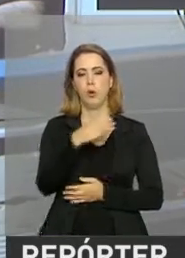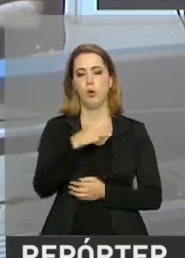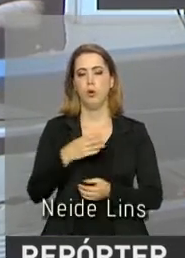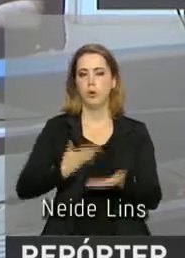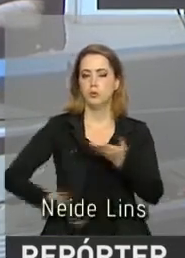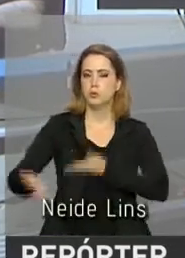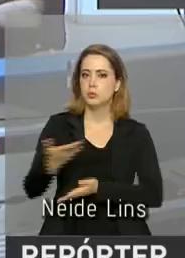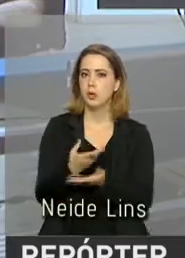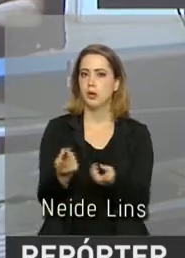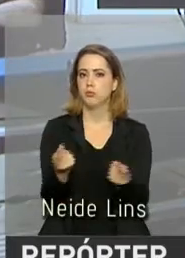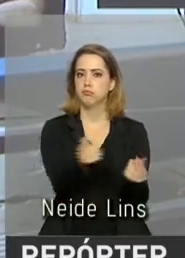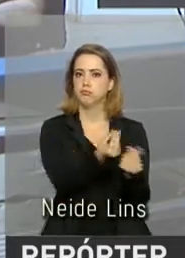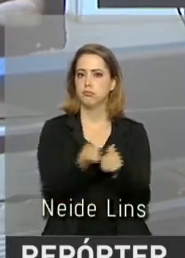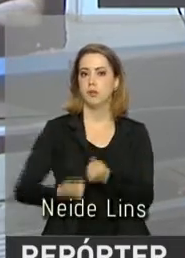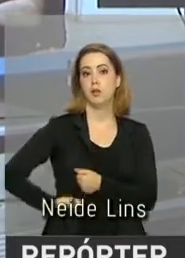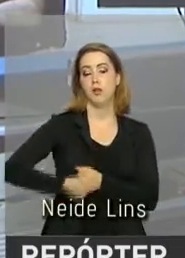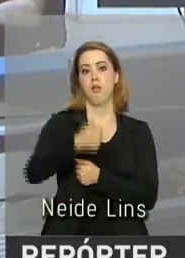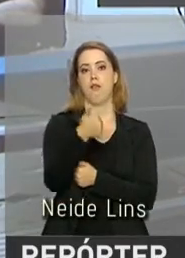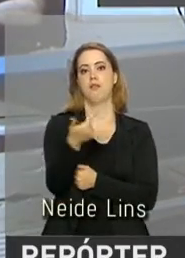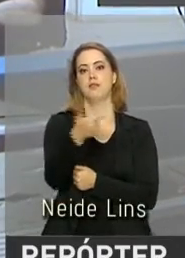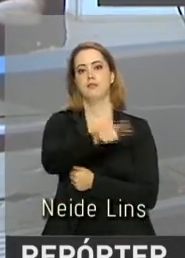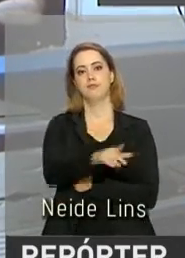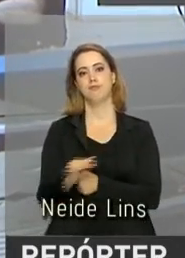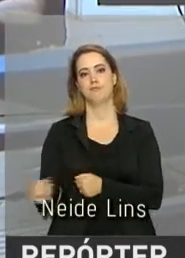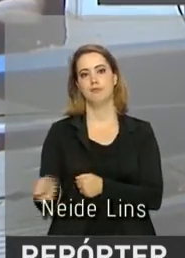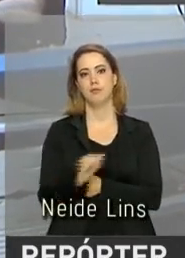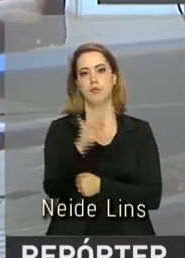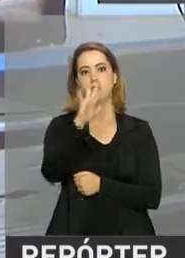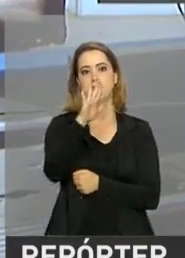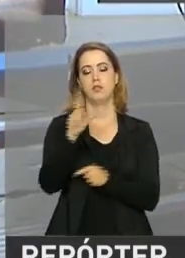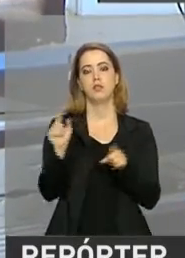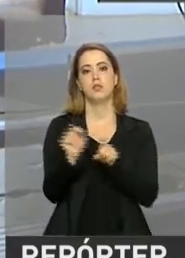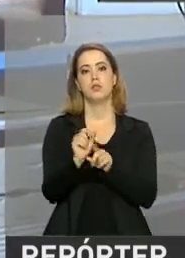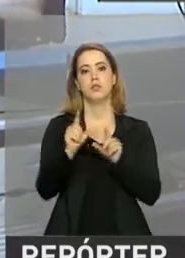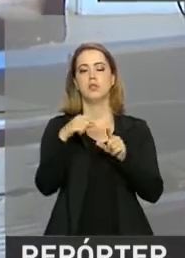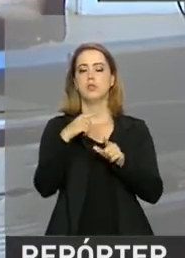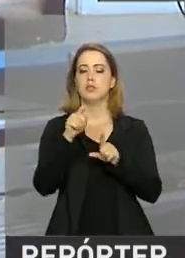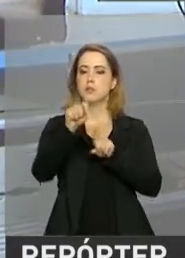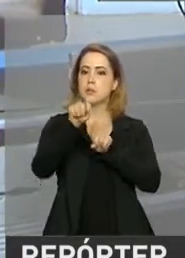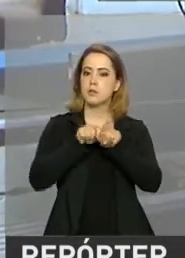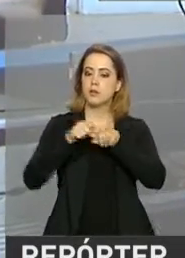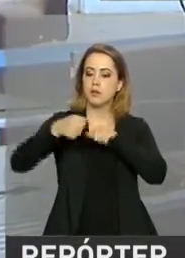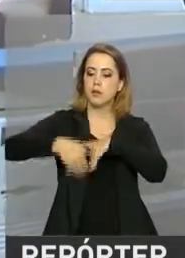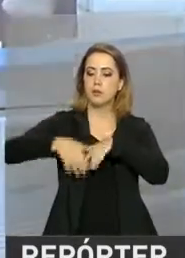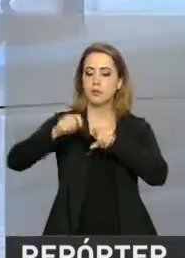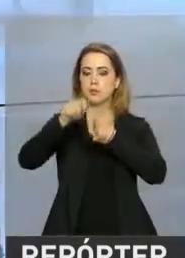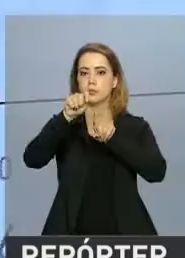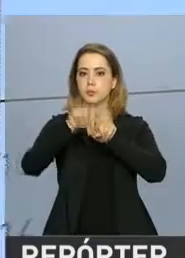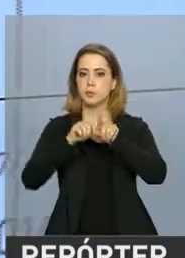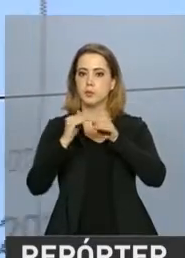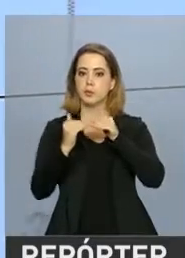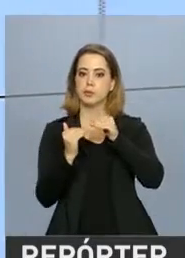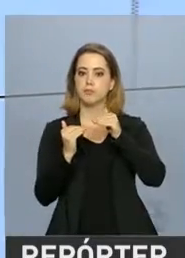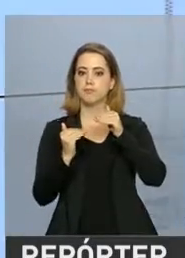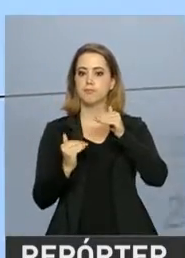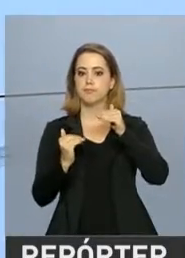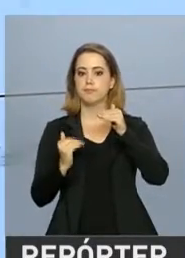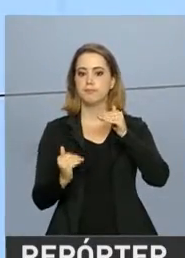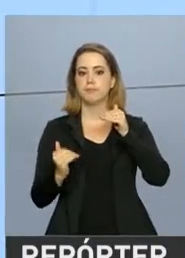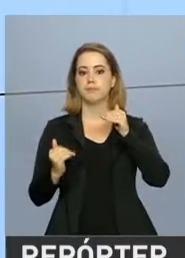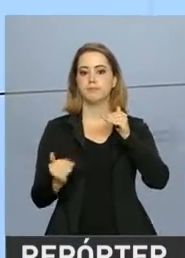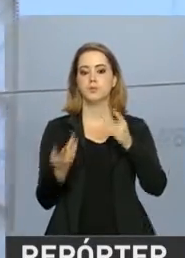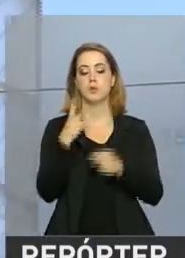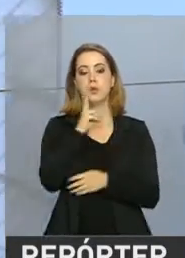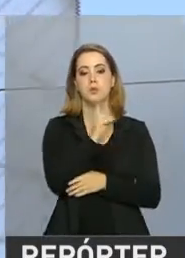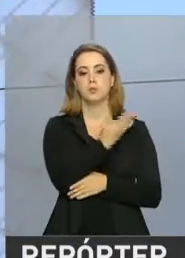mais uma vez a previsão para a inflação desde setembro os números vêm caindo semana a semana vamos ver então aqui no nosso telão